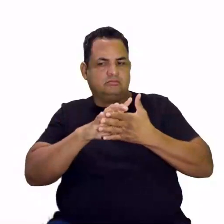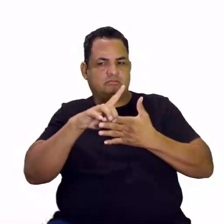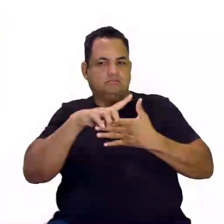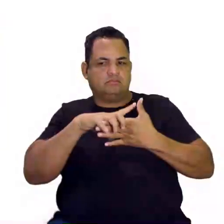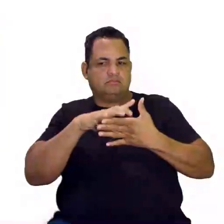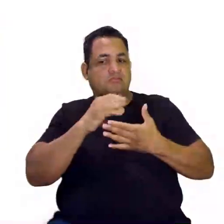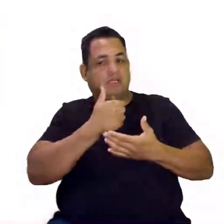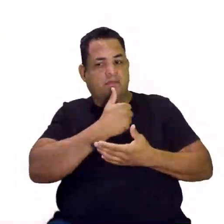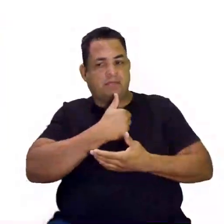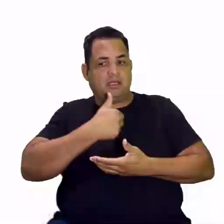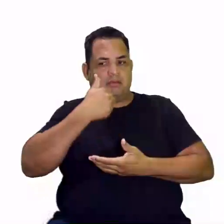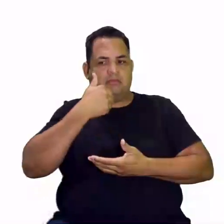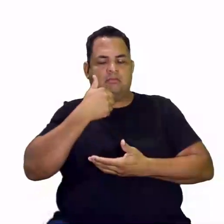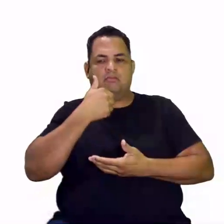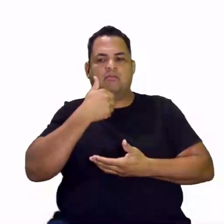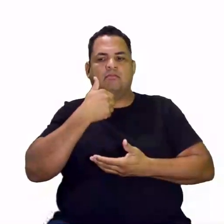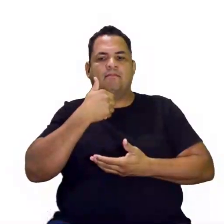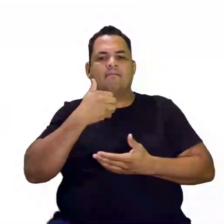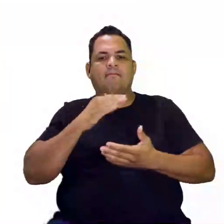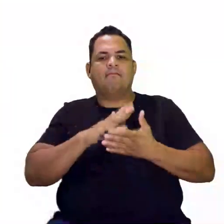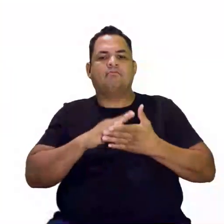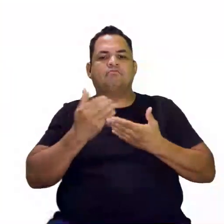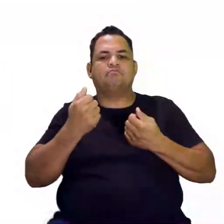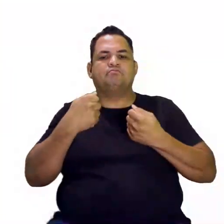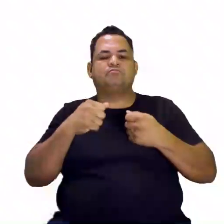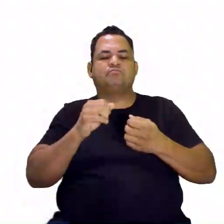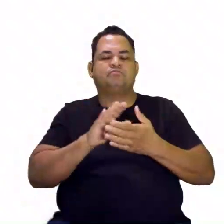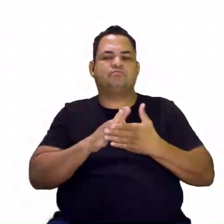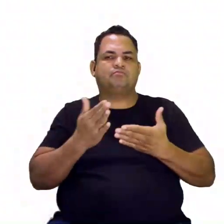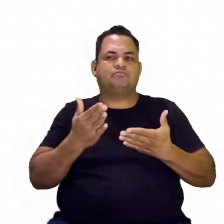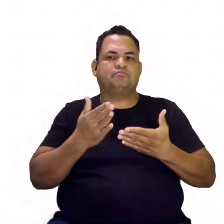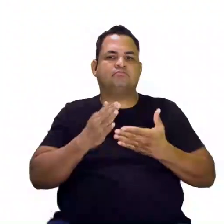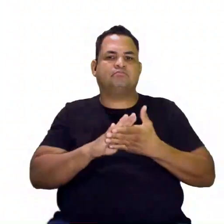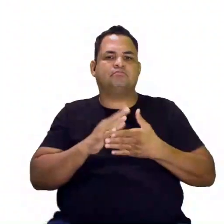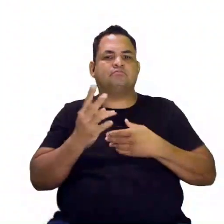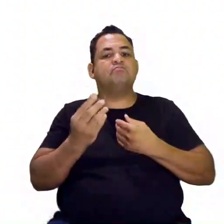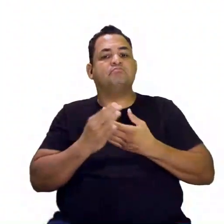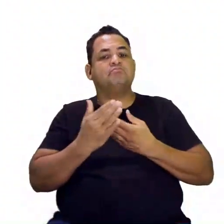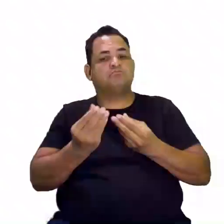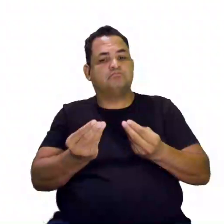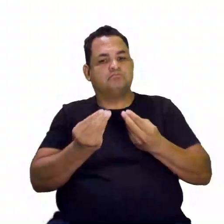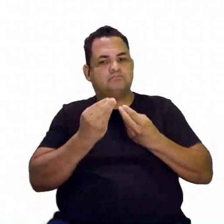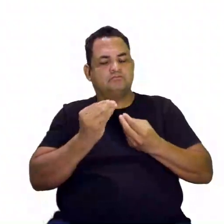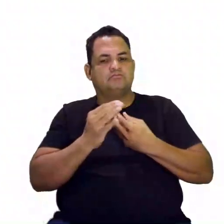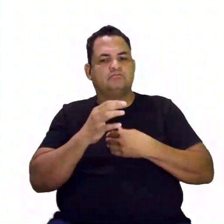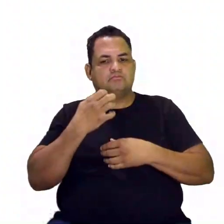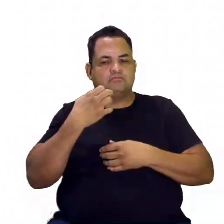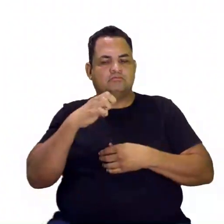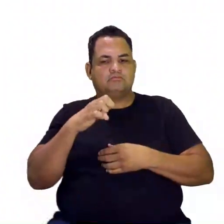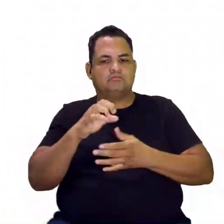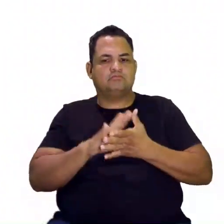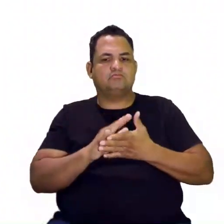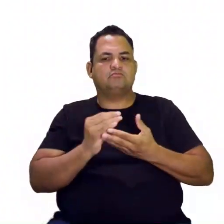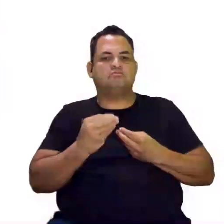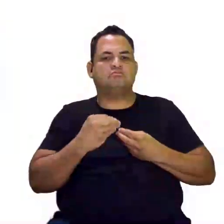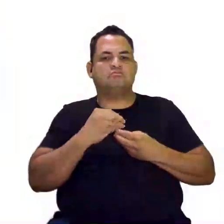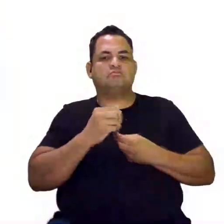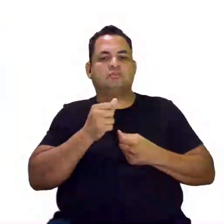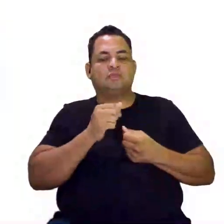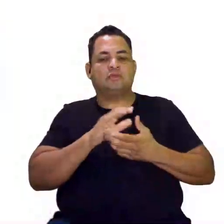mais benefícios, né? Eu posso fazer com que ela me forneça energia. E aí, o que eu vou dar em